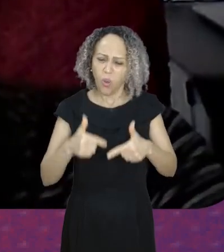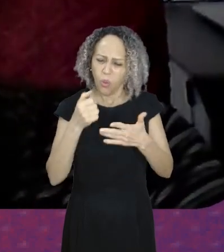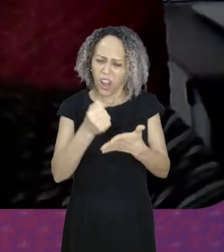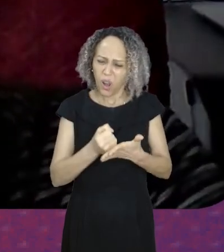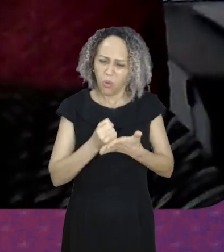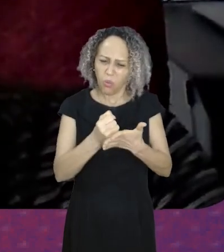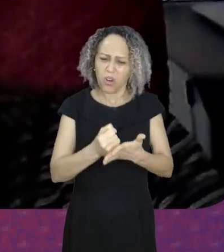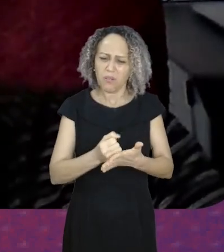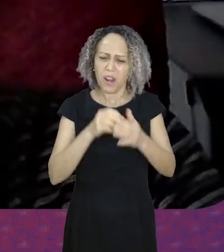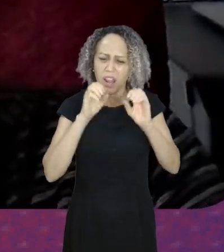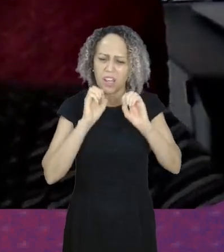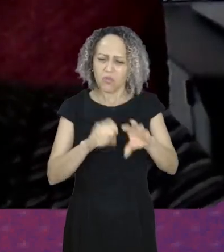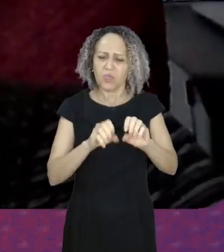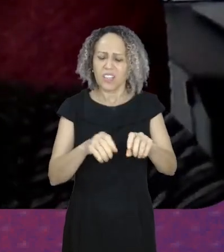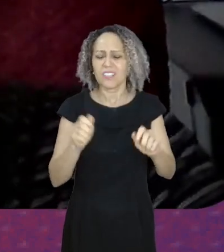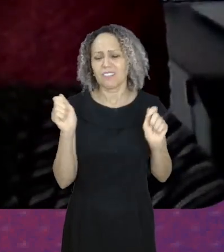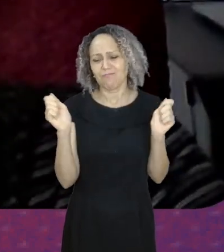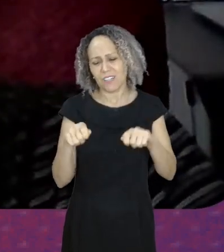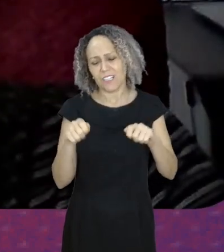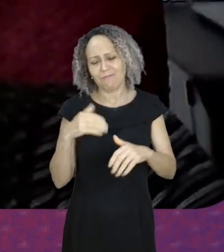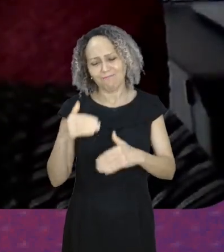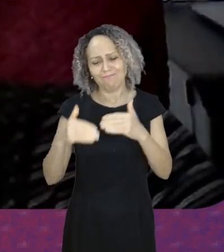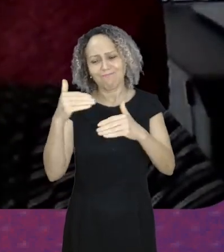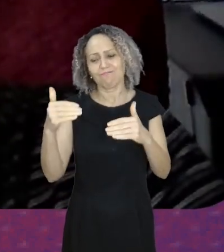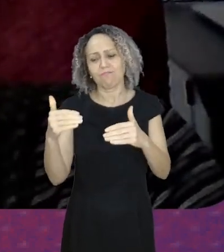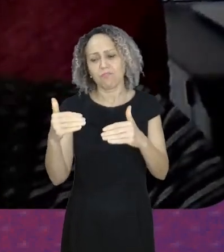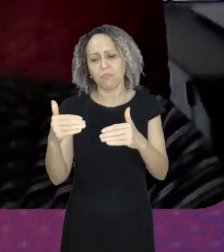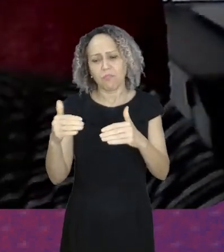maneira universal, para todos.